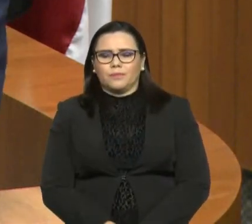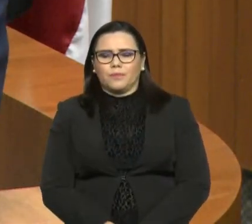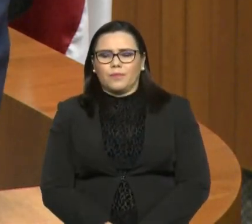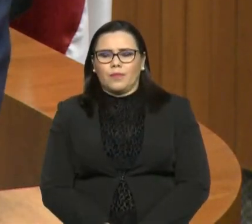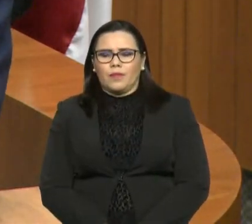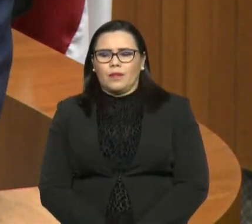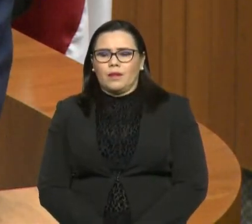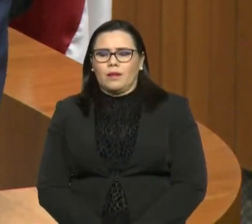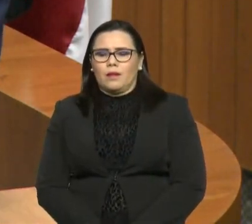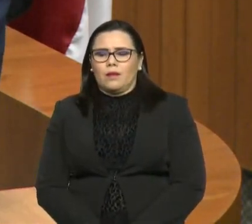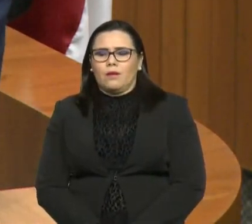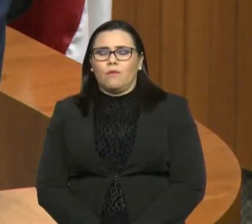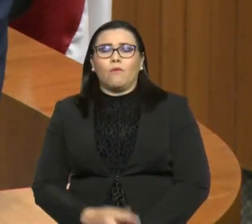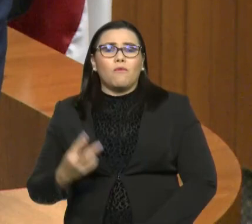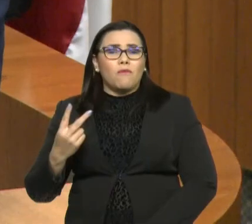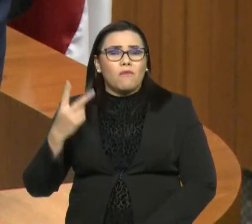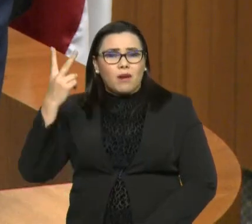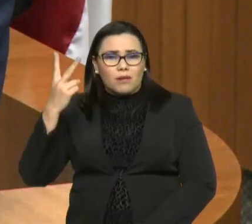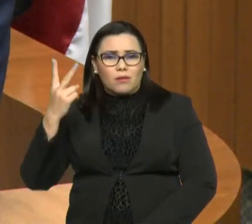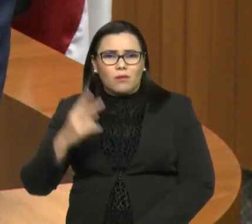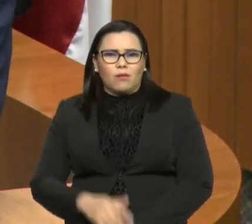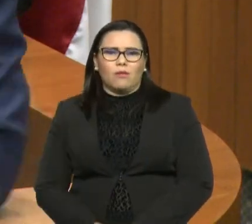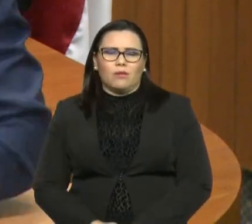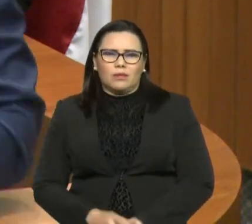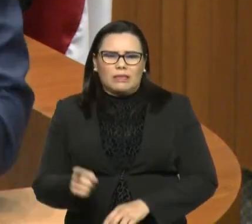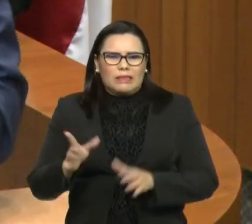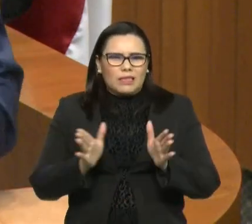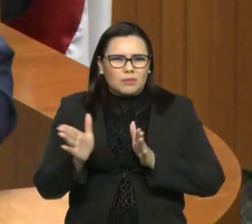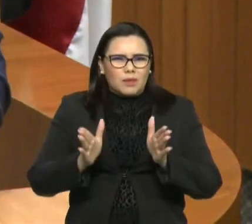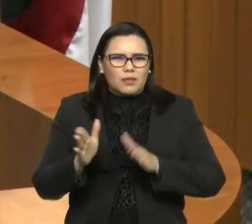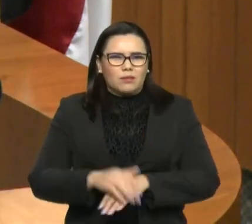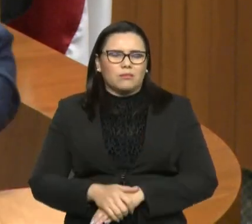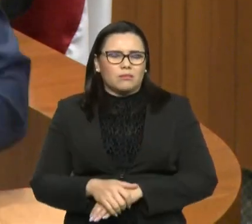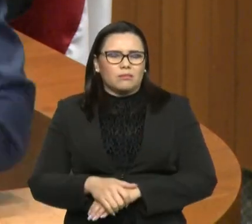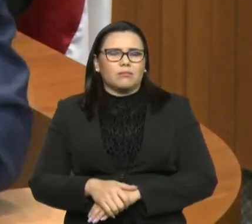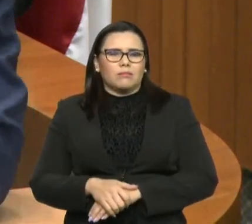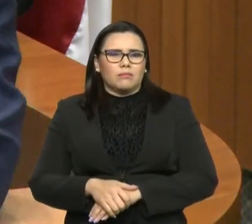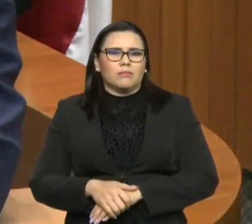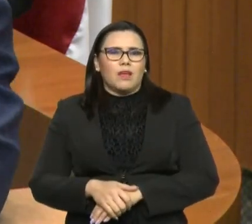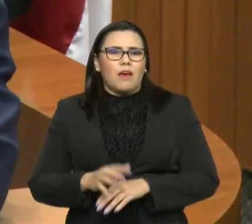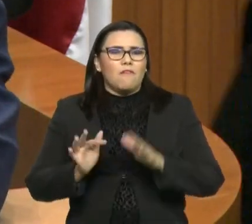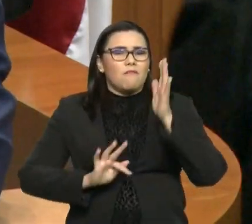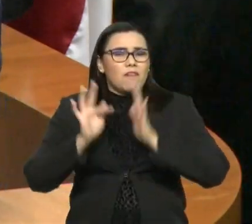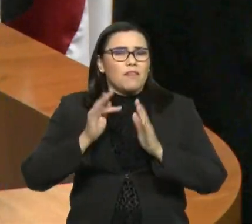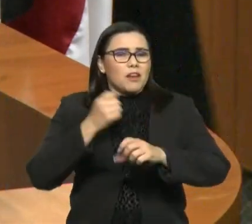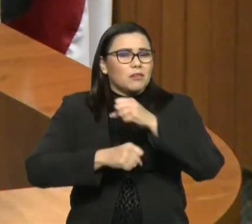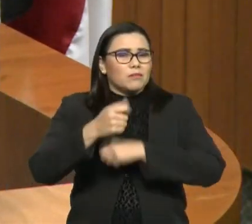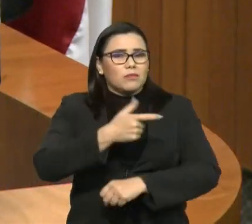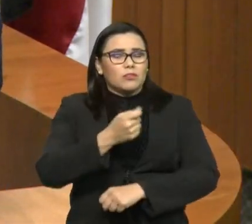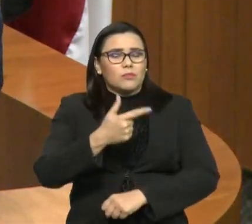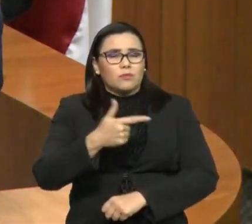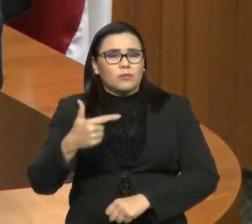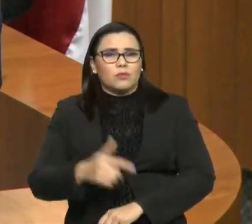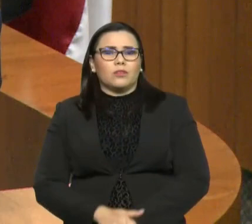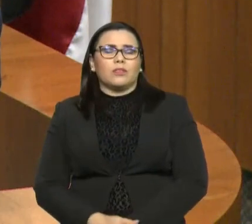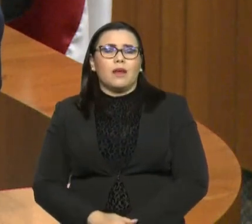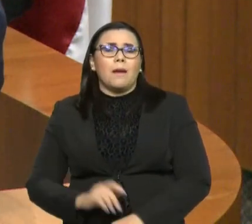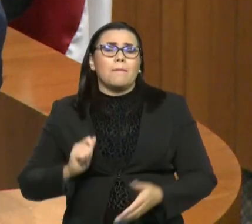do produtor, nesse mesmo período, em fevereiro de 2022, era de